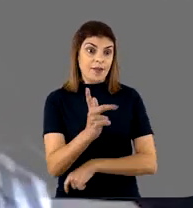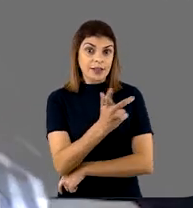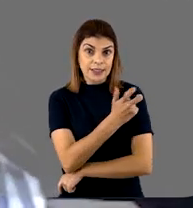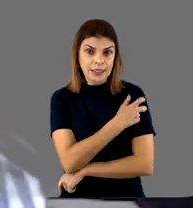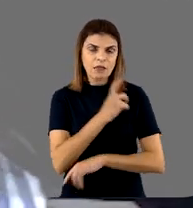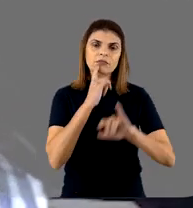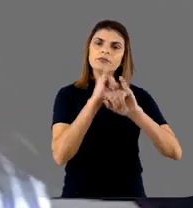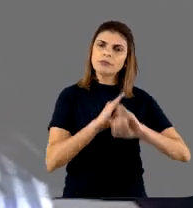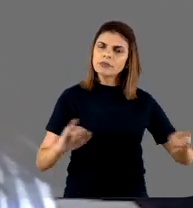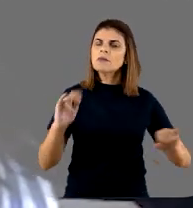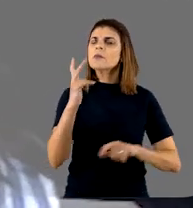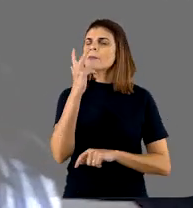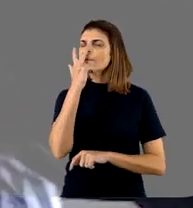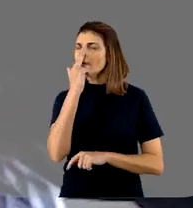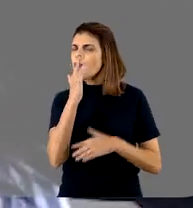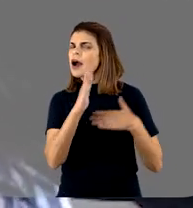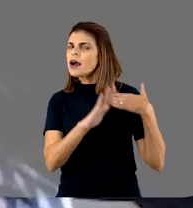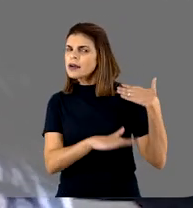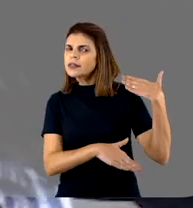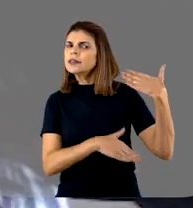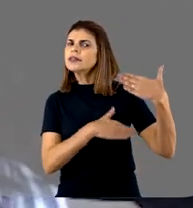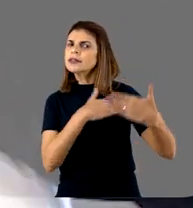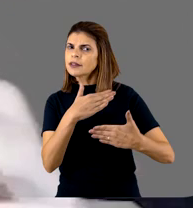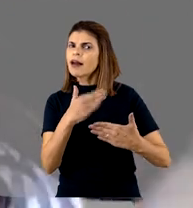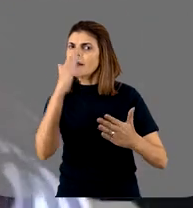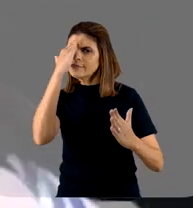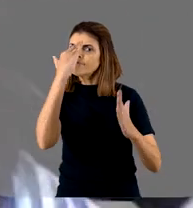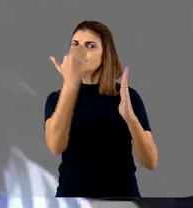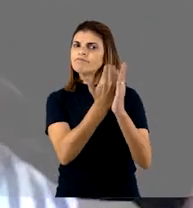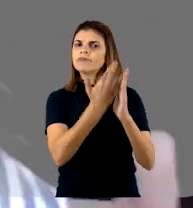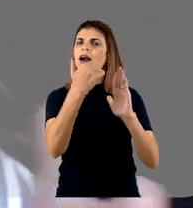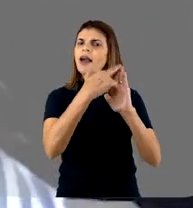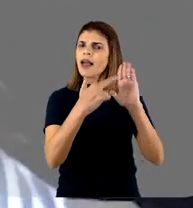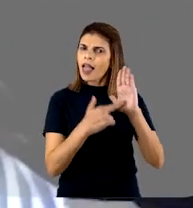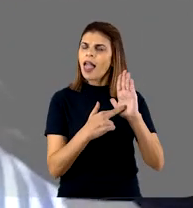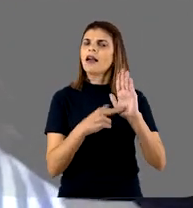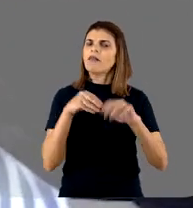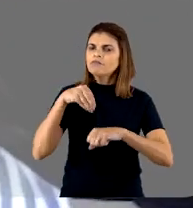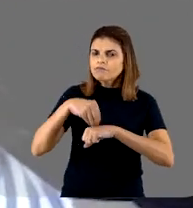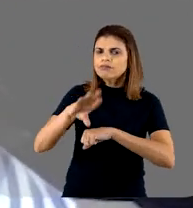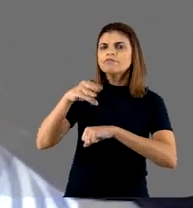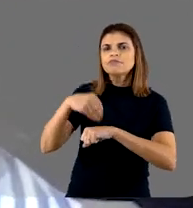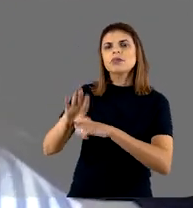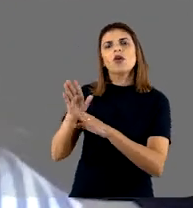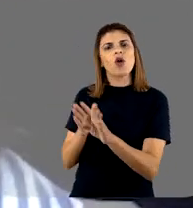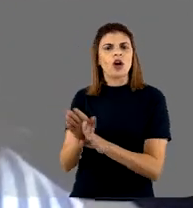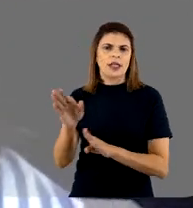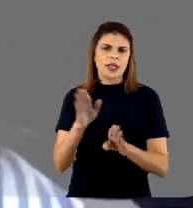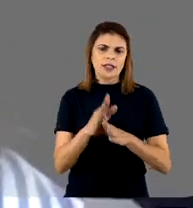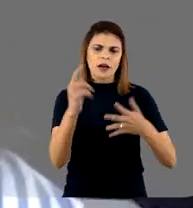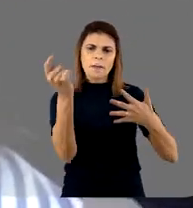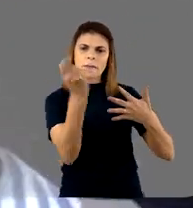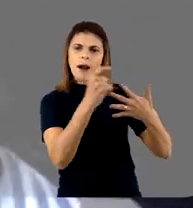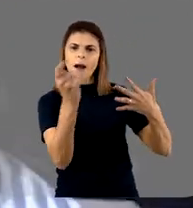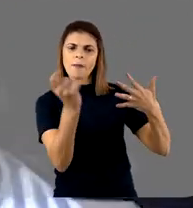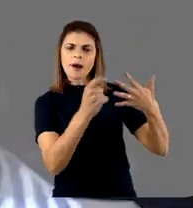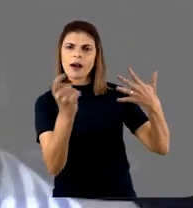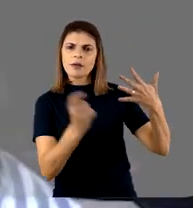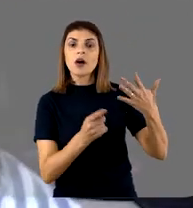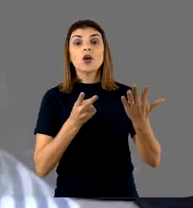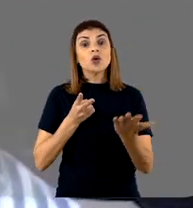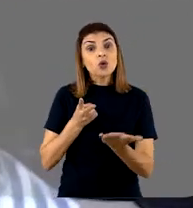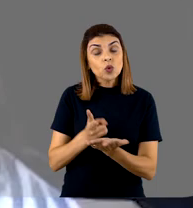para campanha de vacinação me parece que passa por essa essa conversa aí ah toda